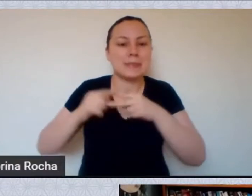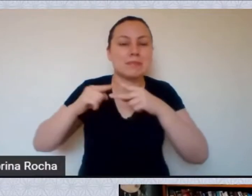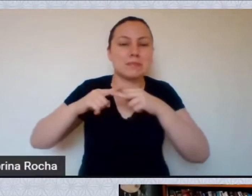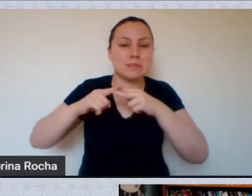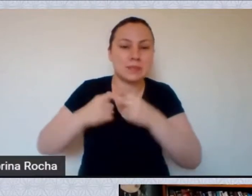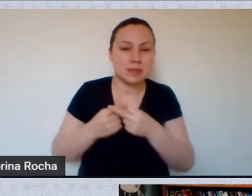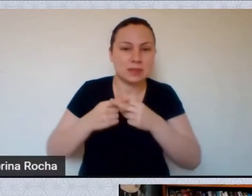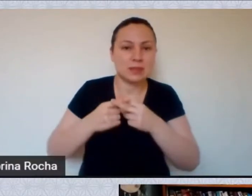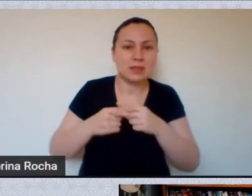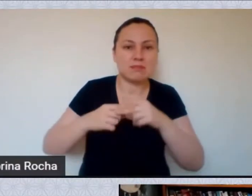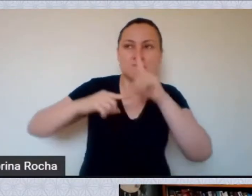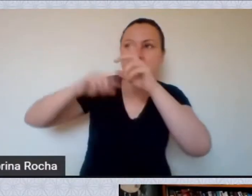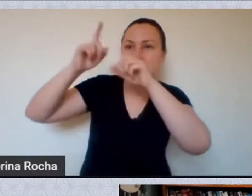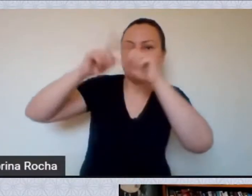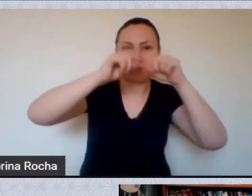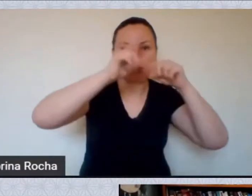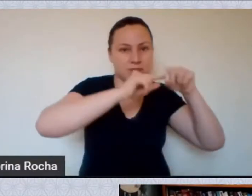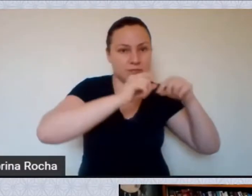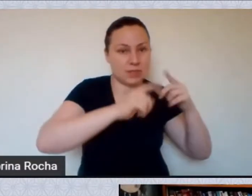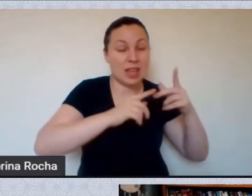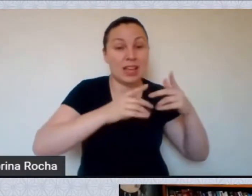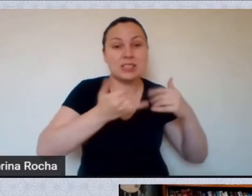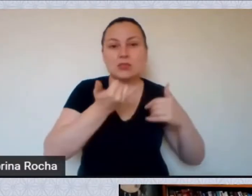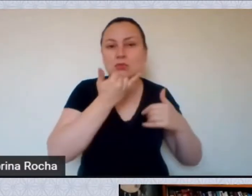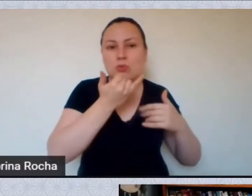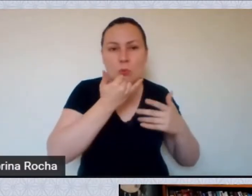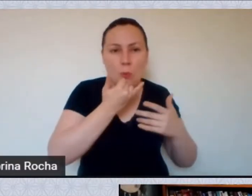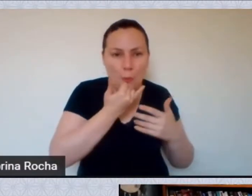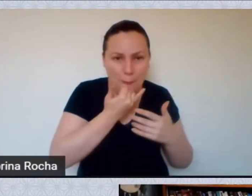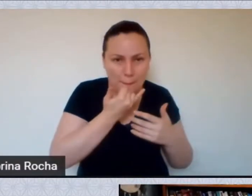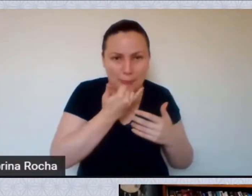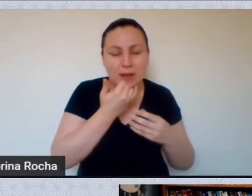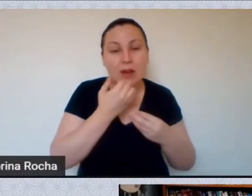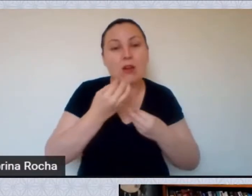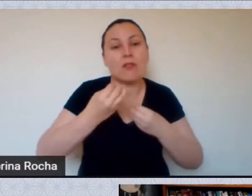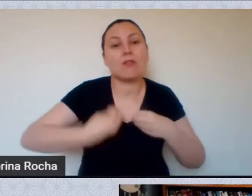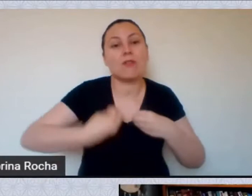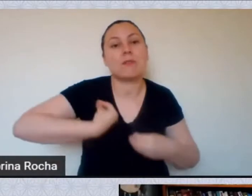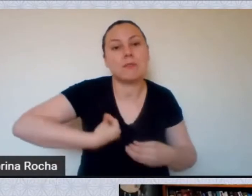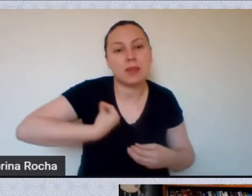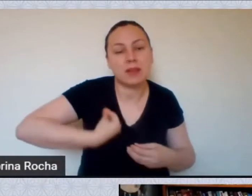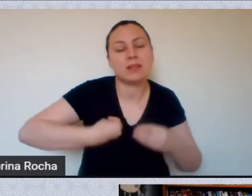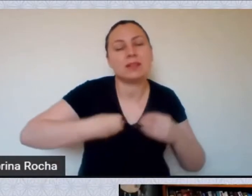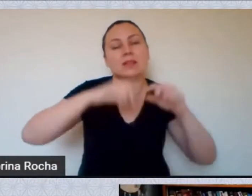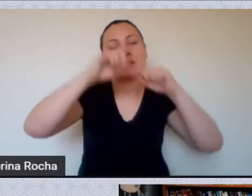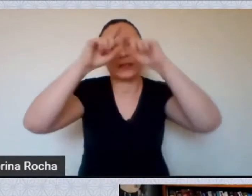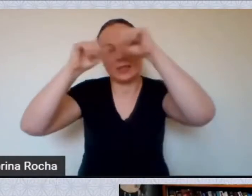os movimentos dos planetas em torno do Sol. Era assim o grande